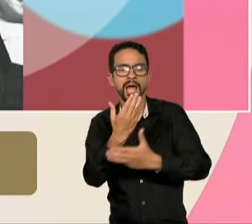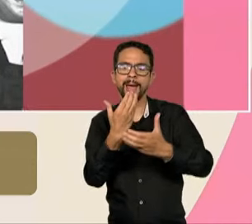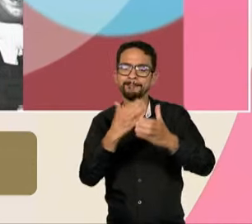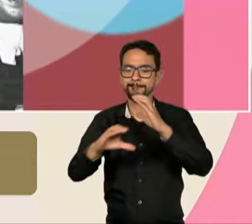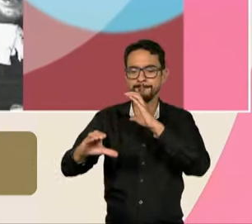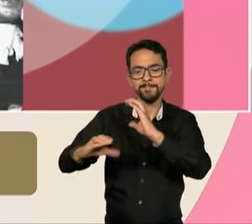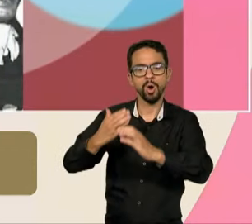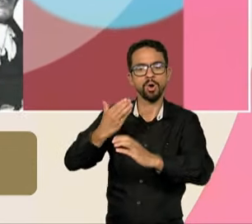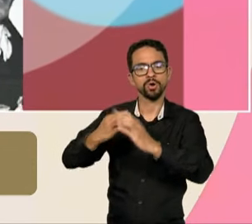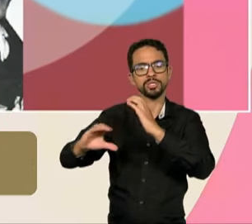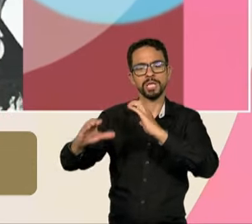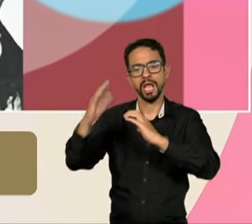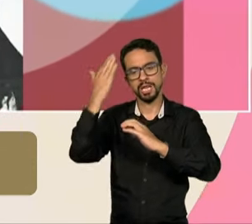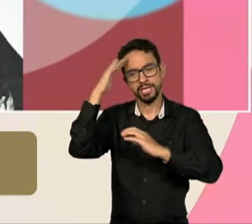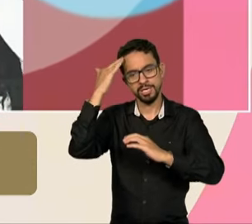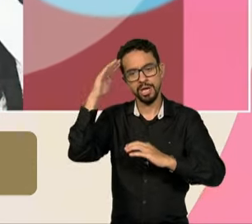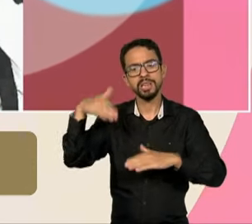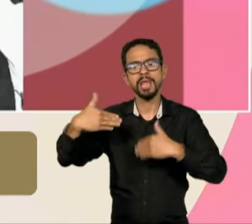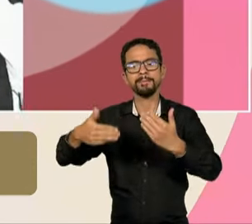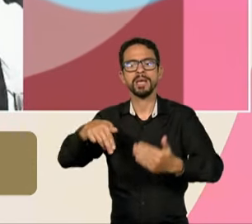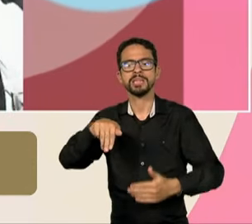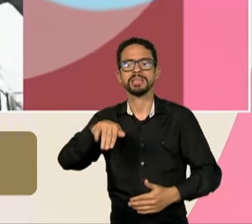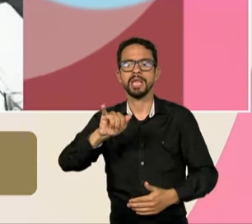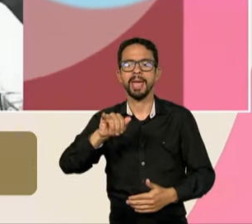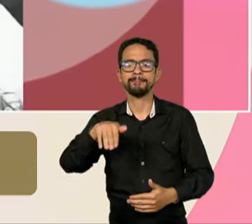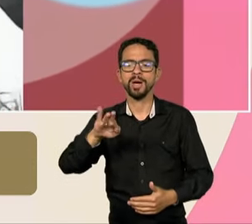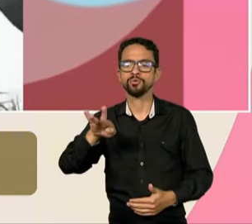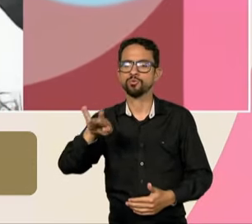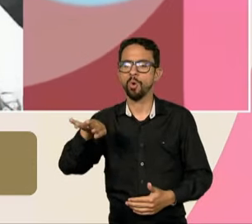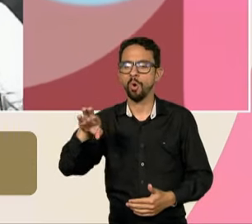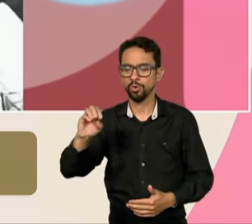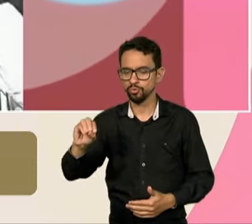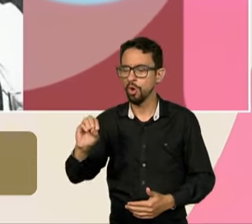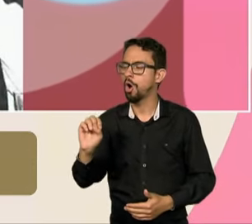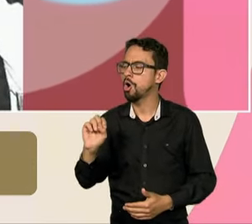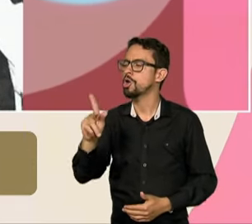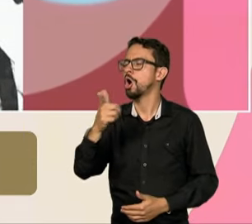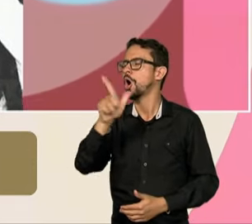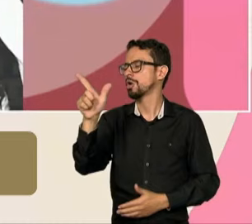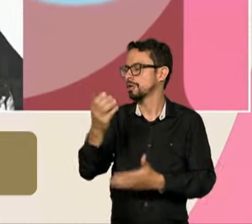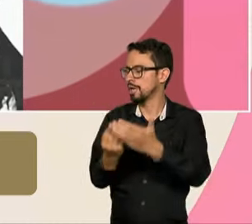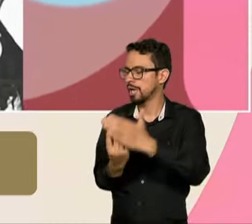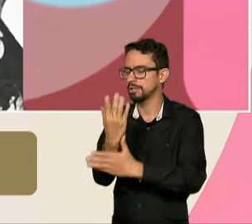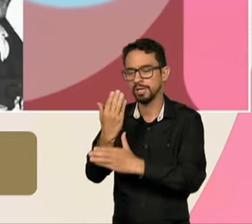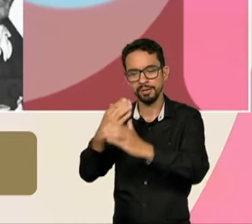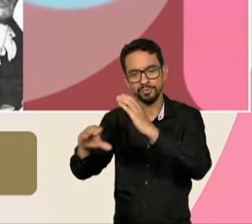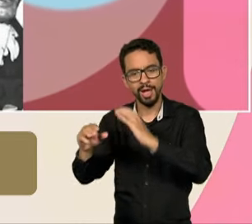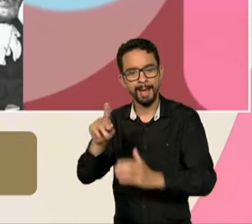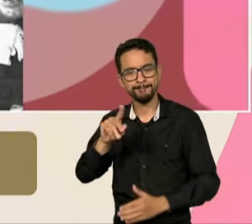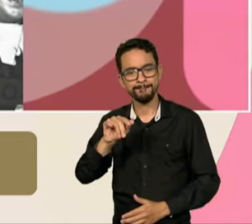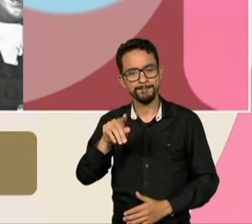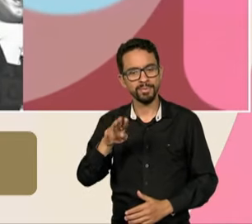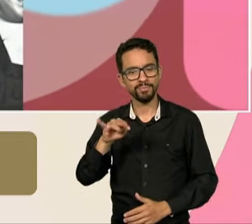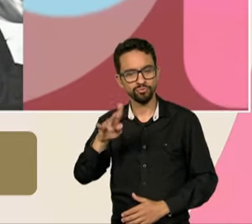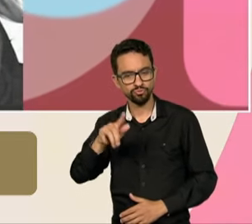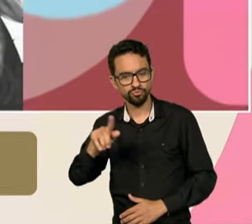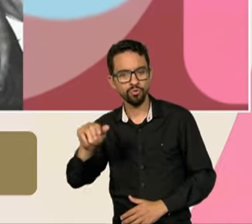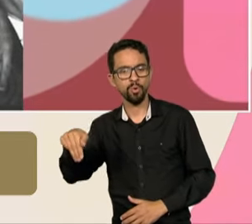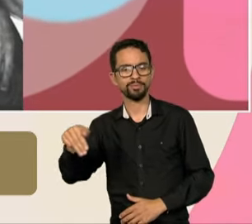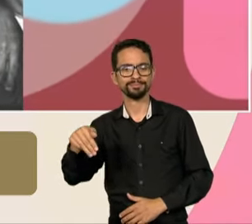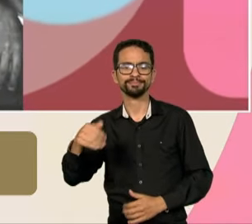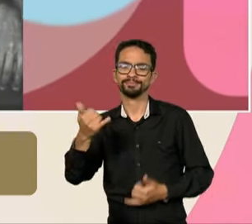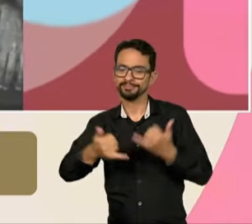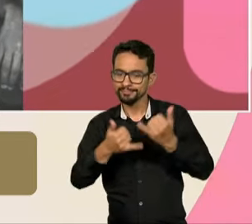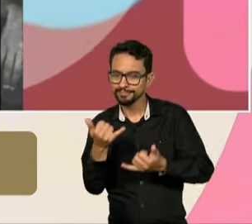aí depois apareceu o Ney Mato Grosso, gravou uma música, foi, a Angela Rorô gravou outra, a Plunkett Plaque de Zoom aí me chamaram para escrever uma música para o